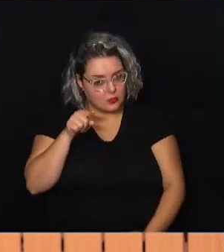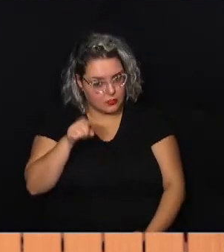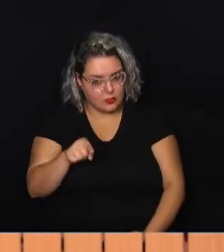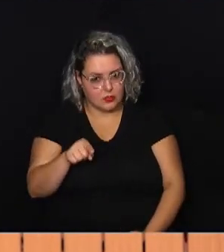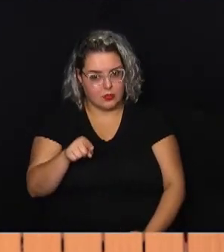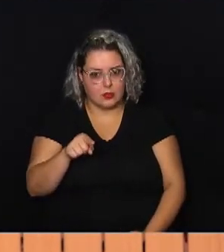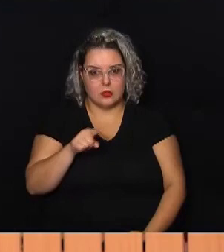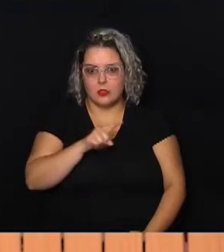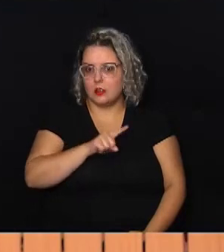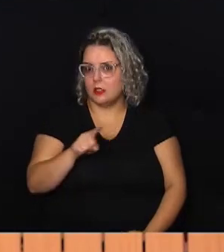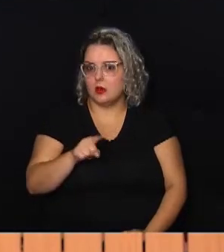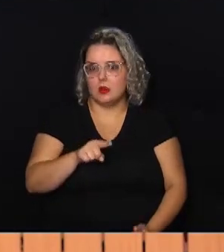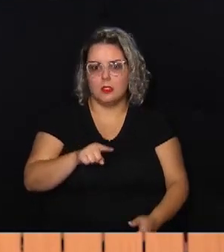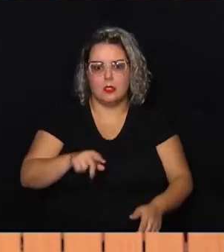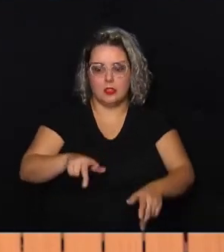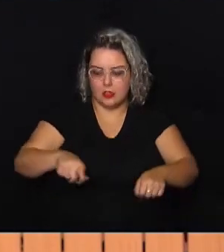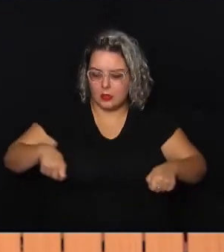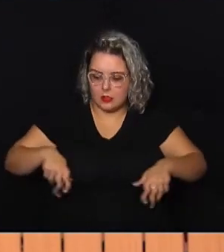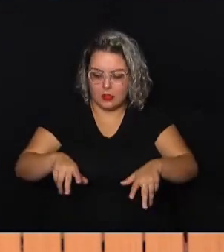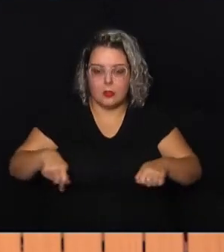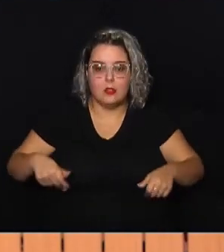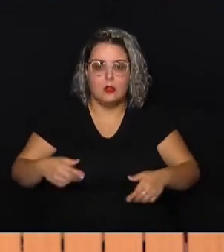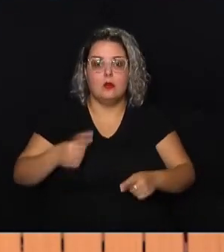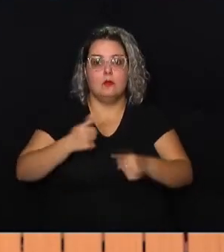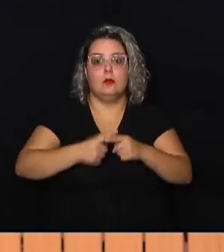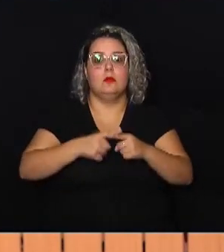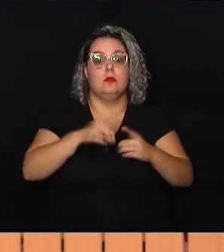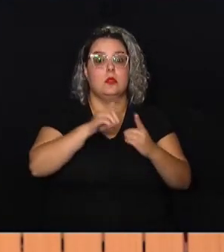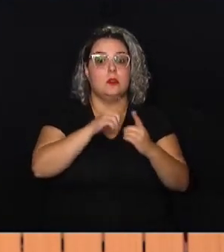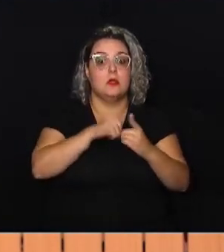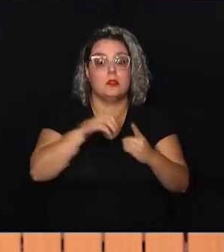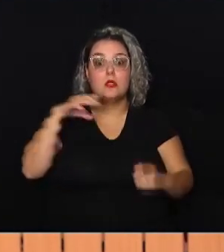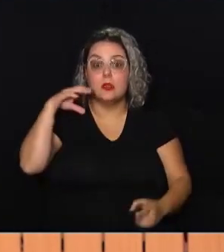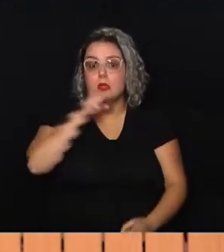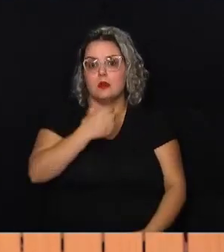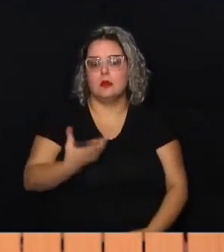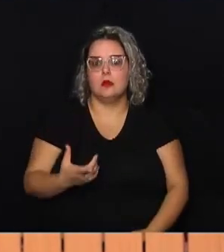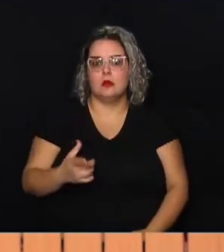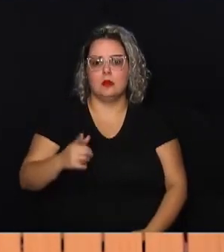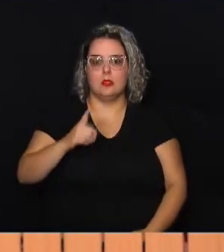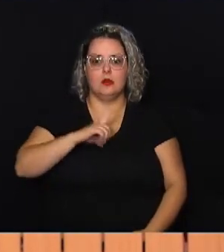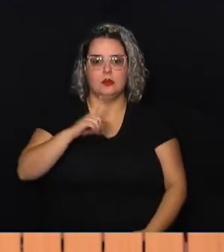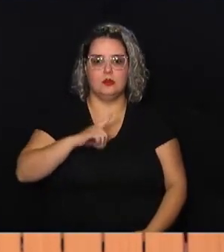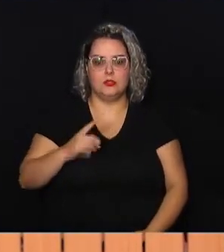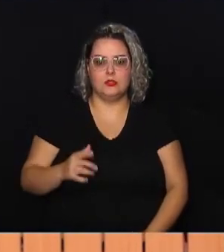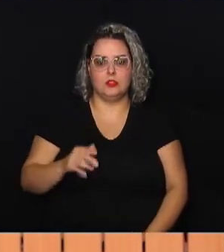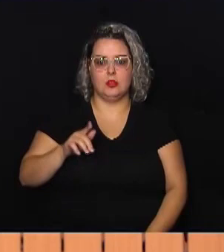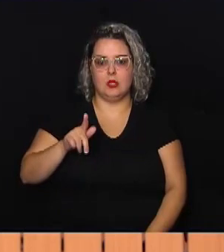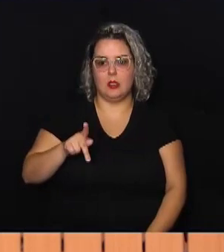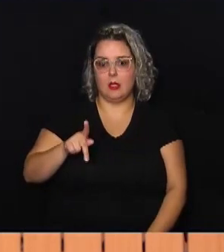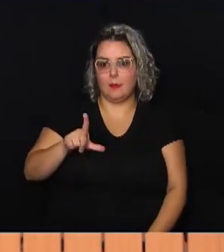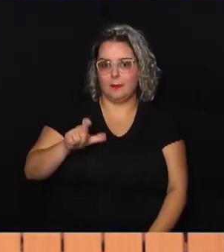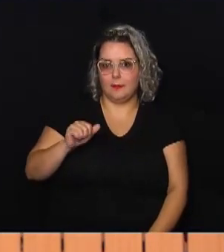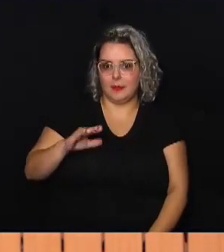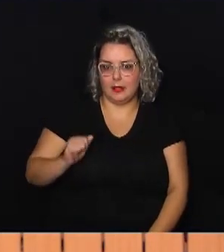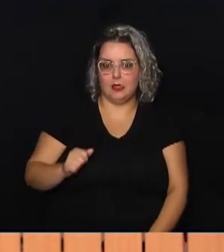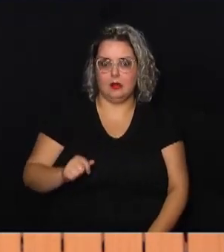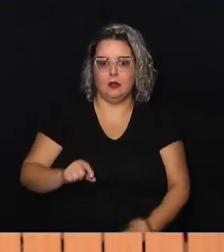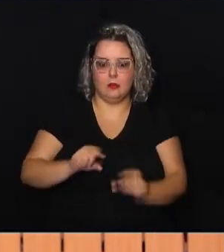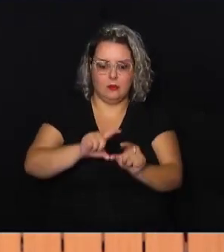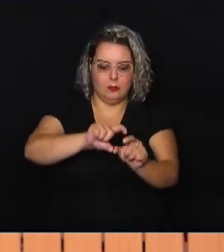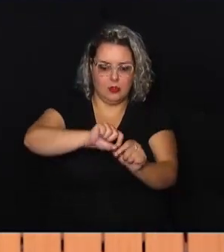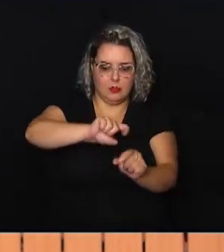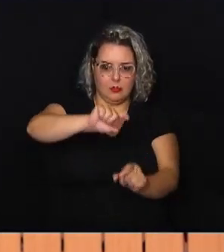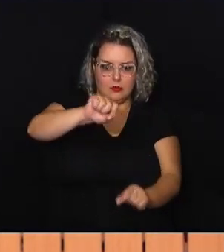não ficou paralítica, porque ela foi atendida de imediato. Tinham as placas para que foi feita a correção na coluna dela pelo trauma que ela sofreu